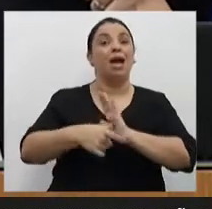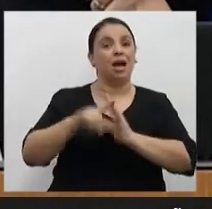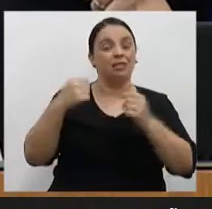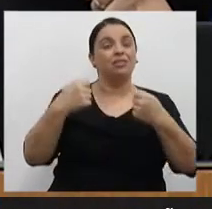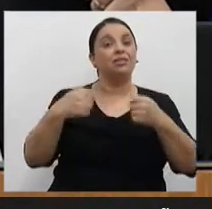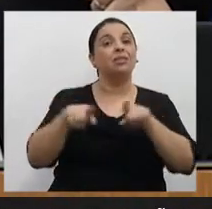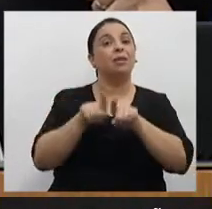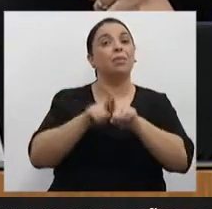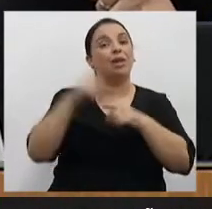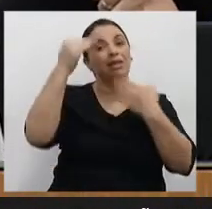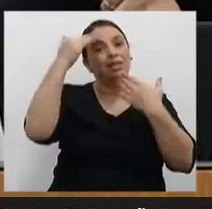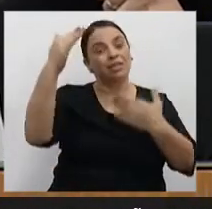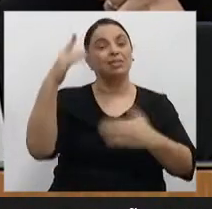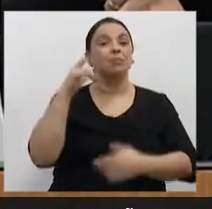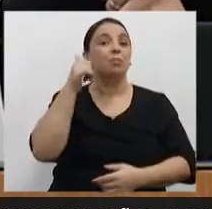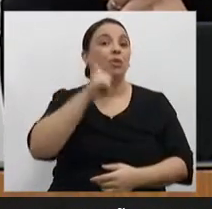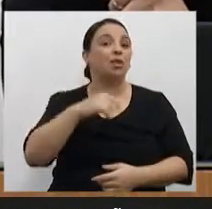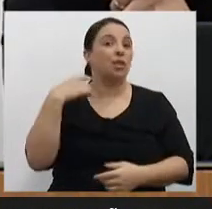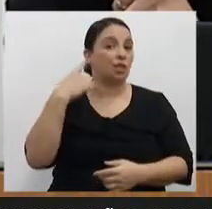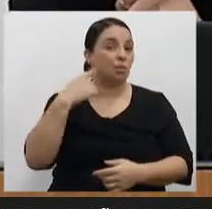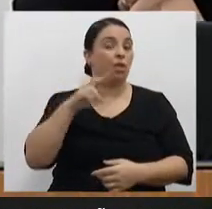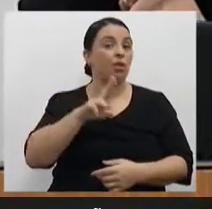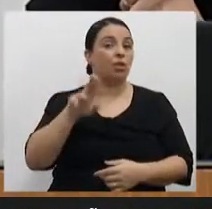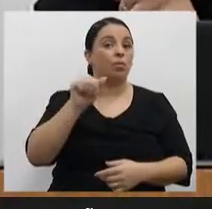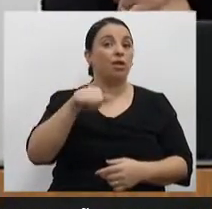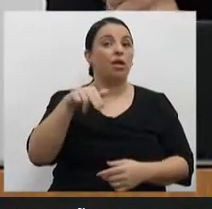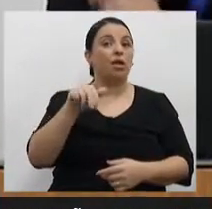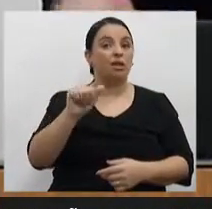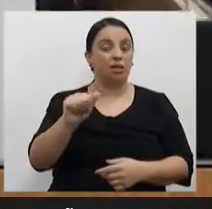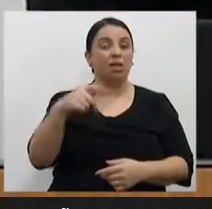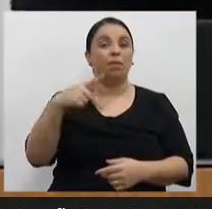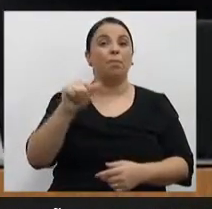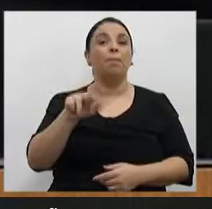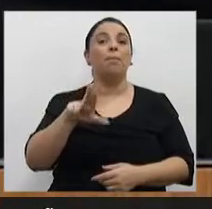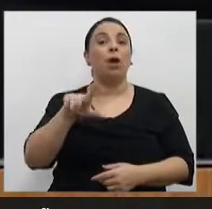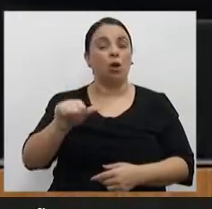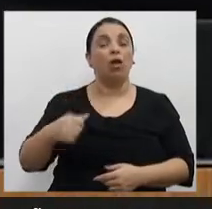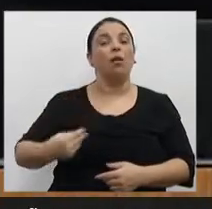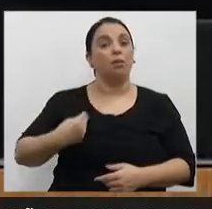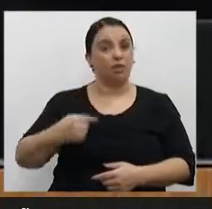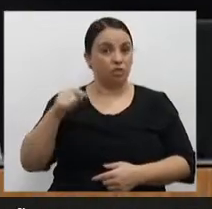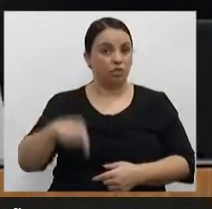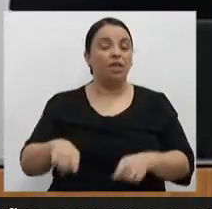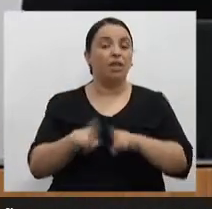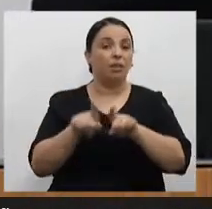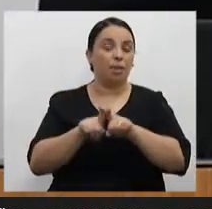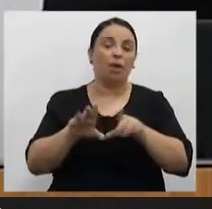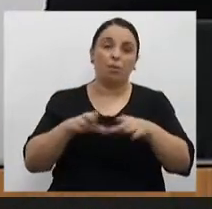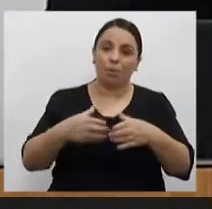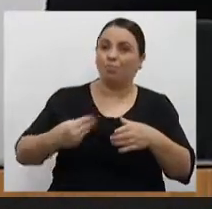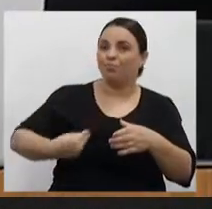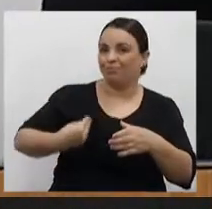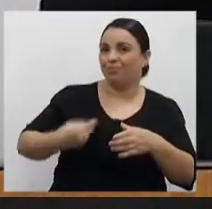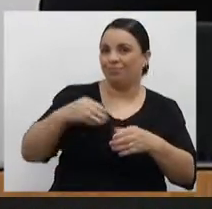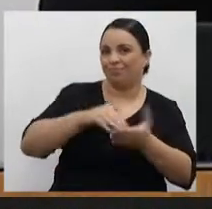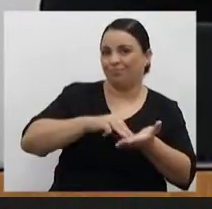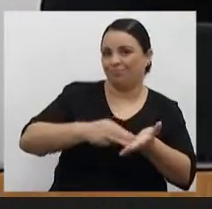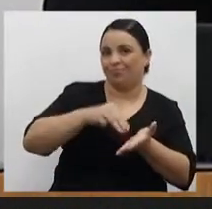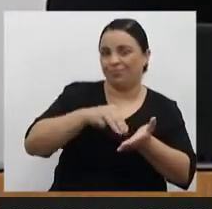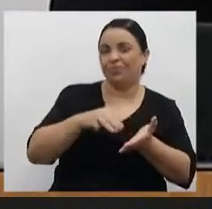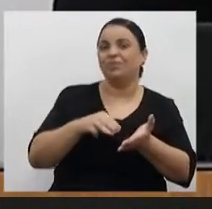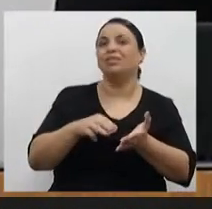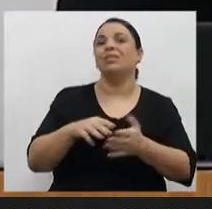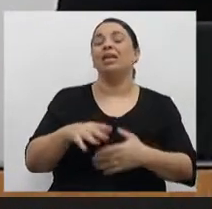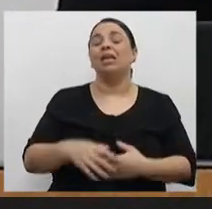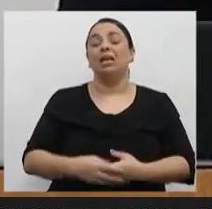Ana Paula Siqueira, que está presente conosco, que também é membro da Comissão da nossa comissão. Seja muito bem-vinda. A Ana Paula